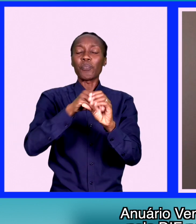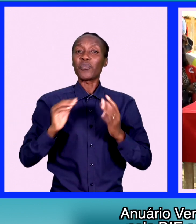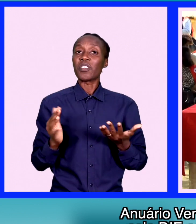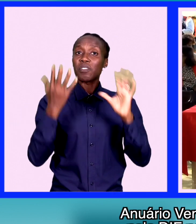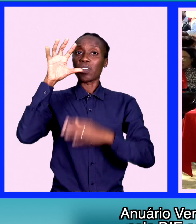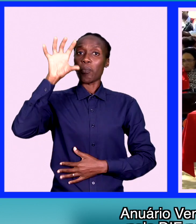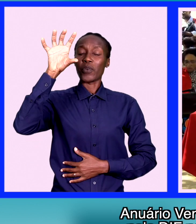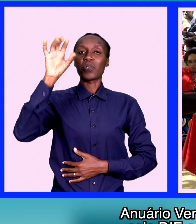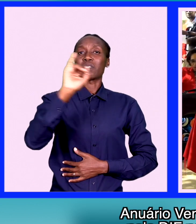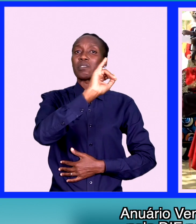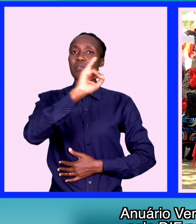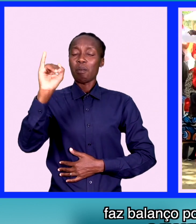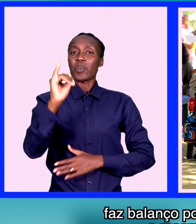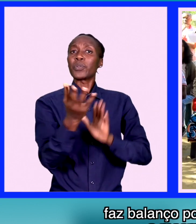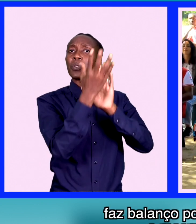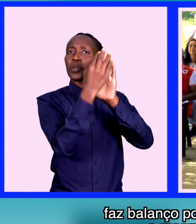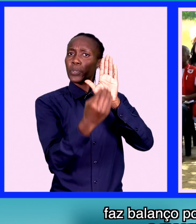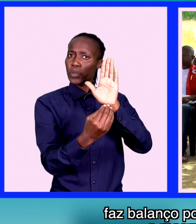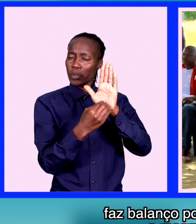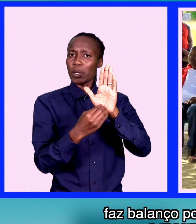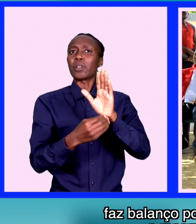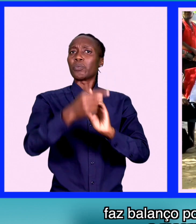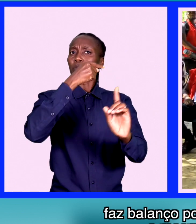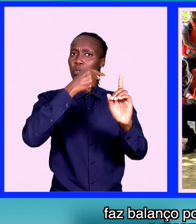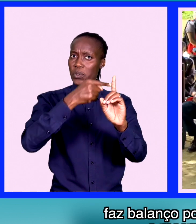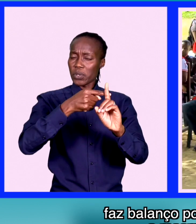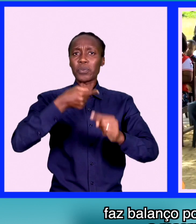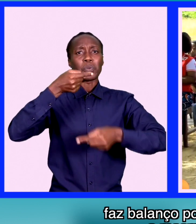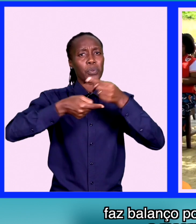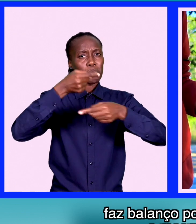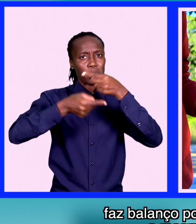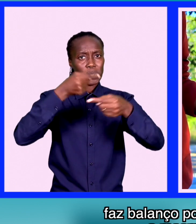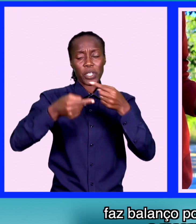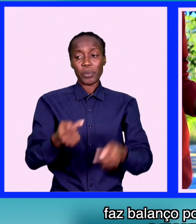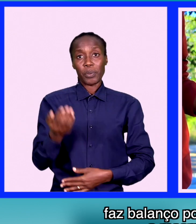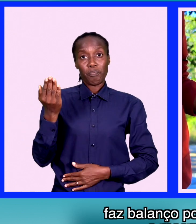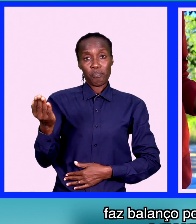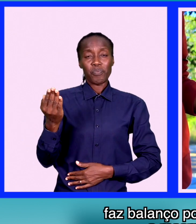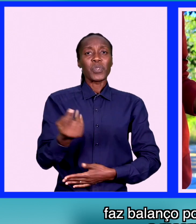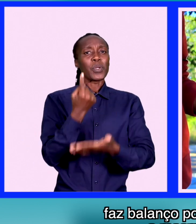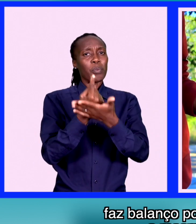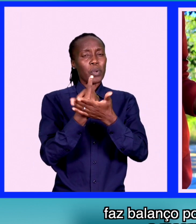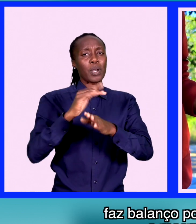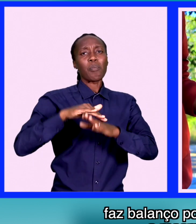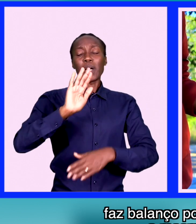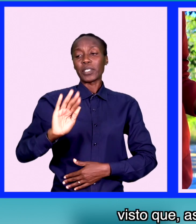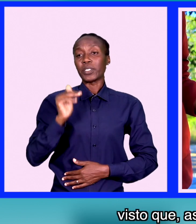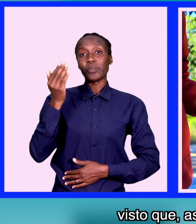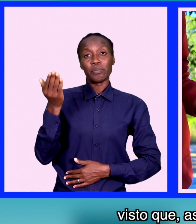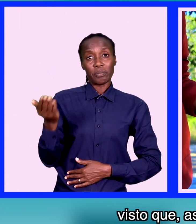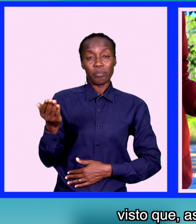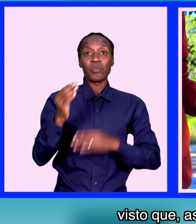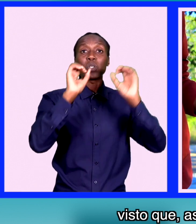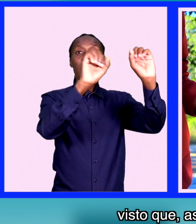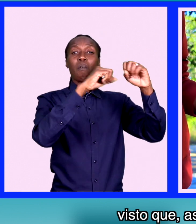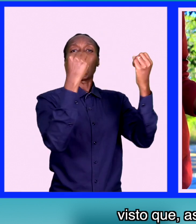DIF na província de Inhambane, faz balanço positivo do projeto e considera o mesmo como mais-valia, visto